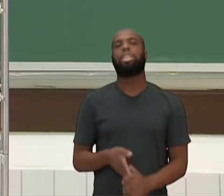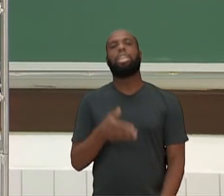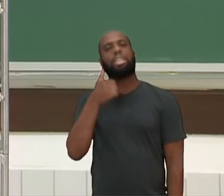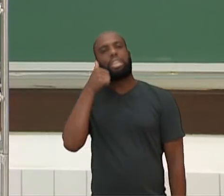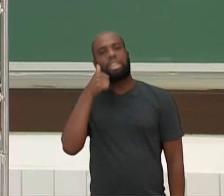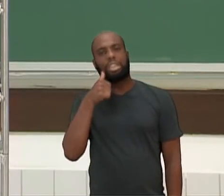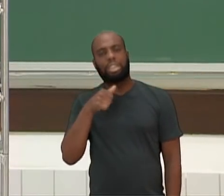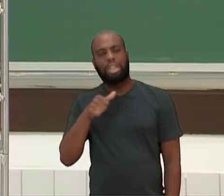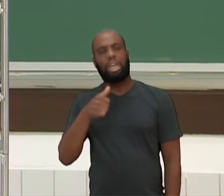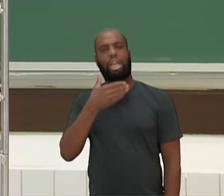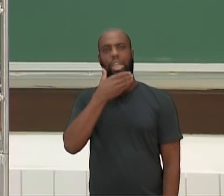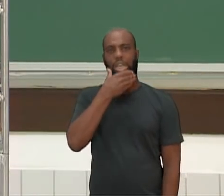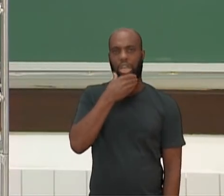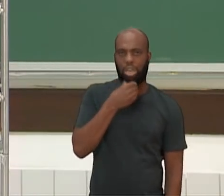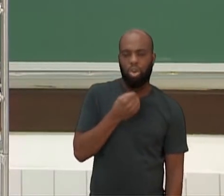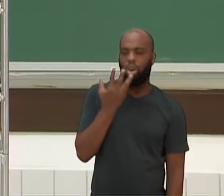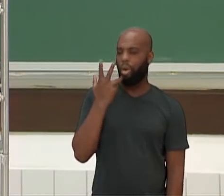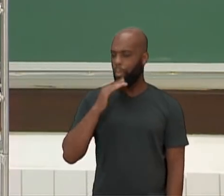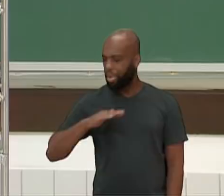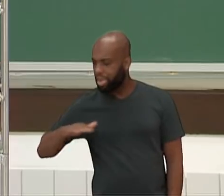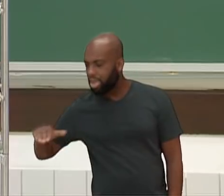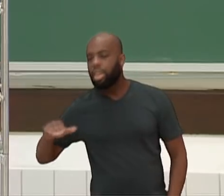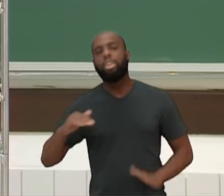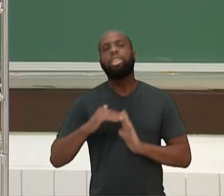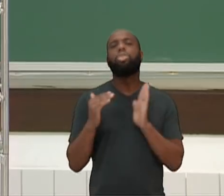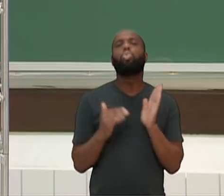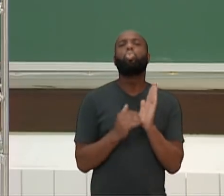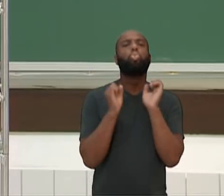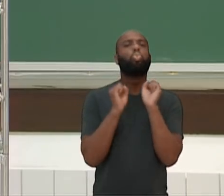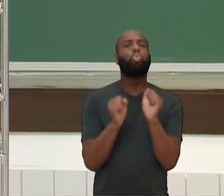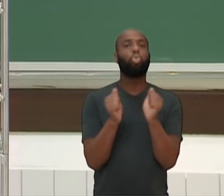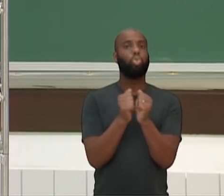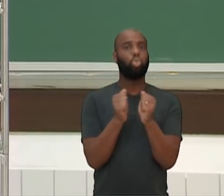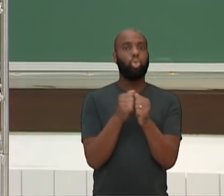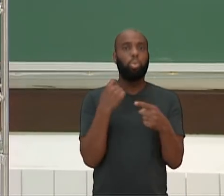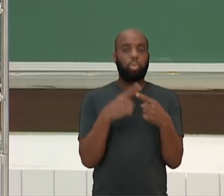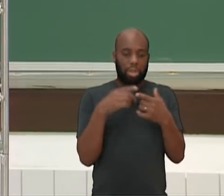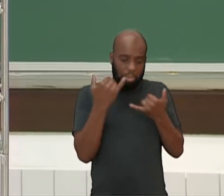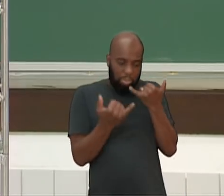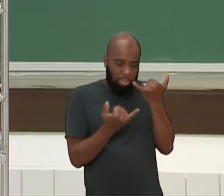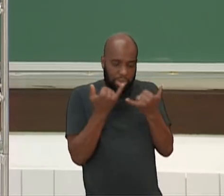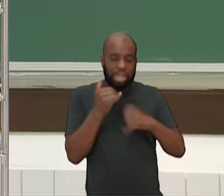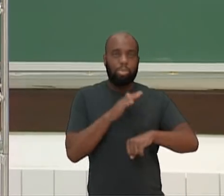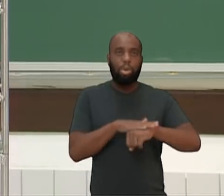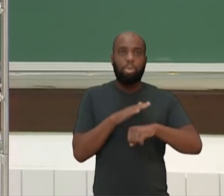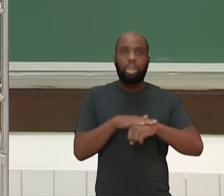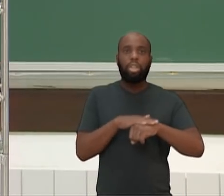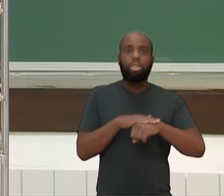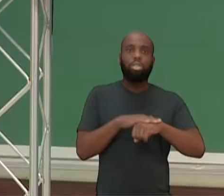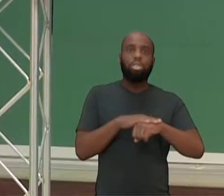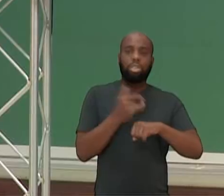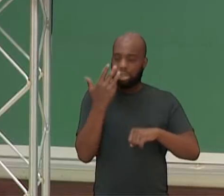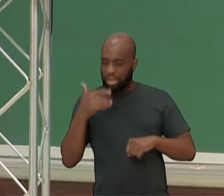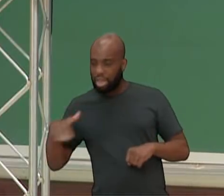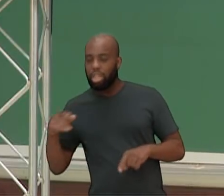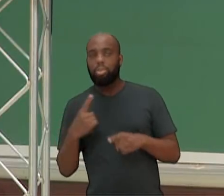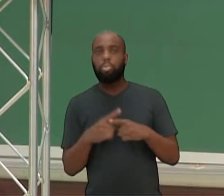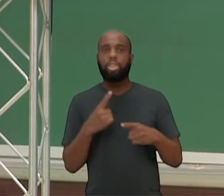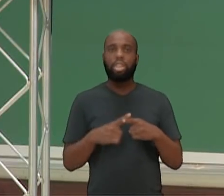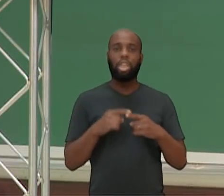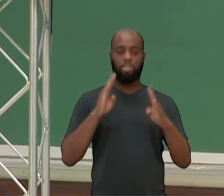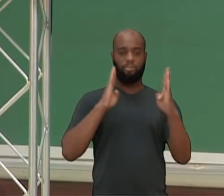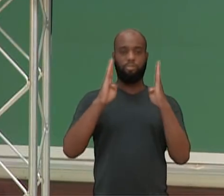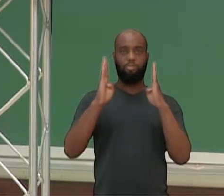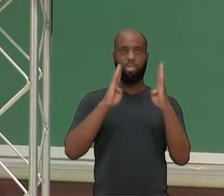brincando, fazendo a mesma prática. O que é interessante? Eles brincam quando crianças, para, na fase adulta, participar